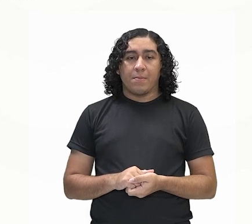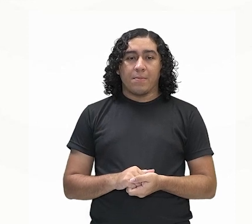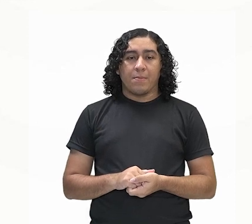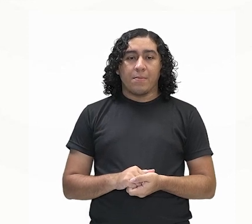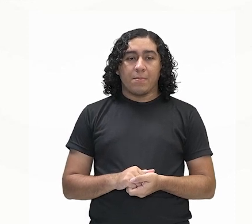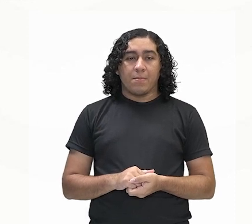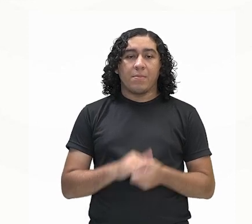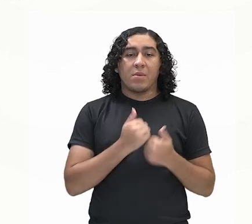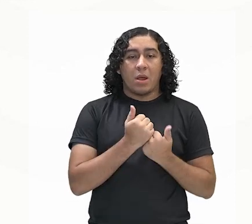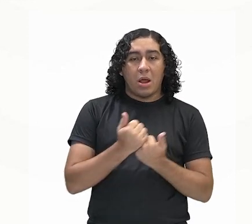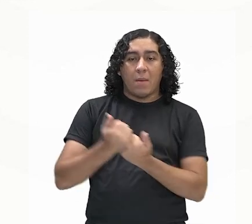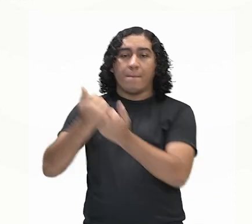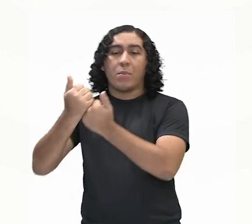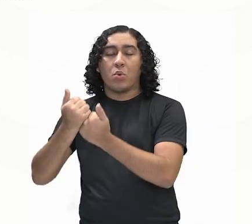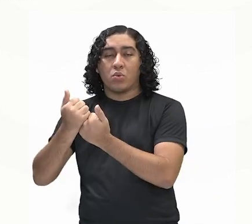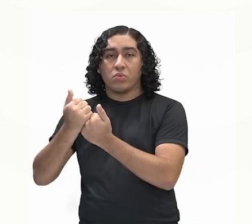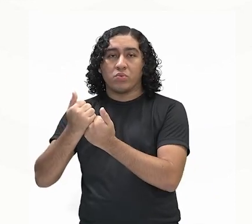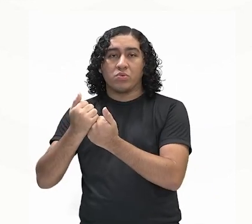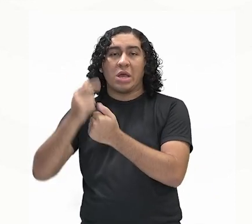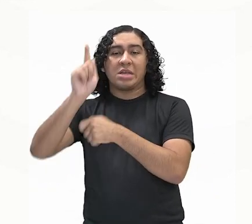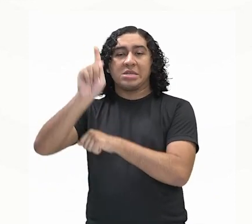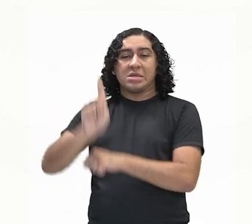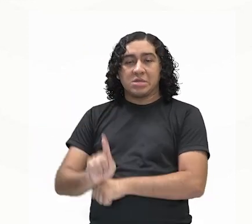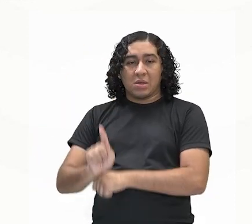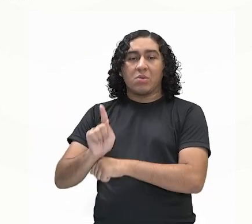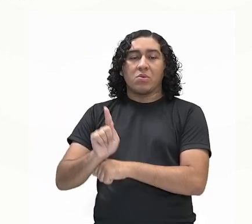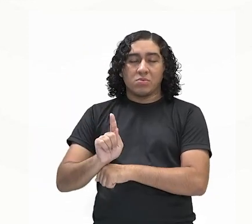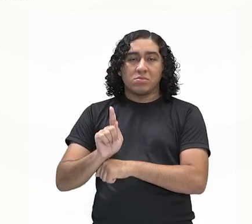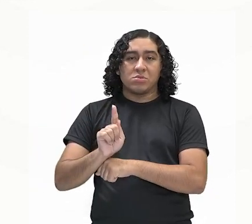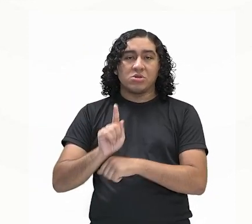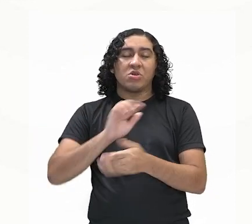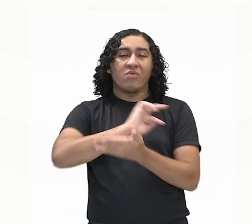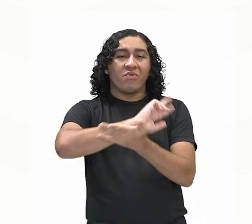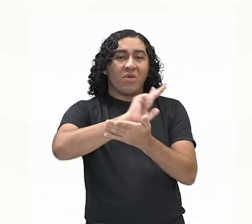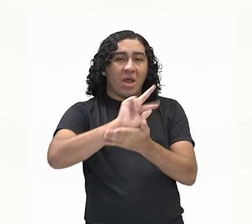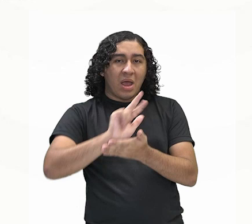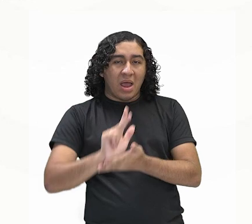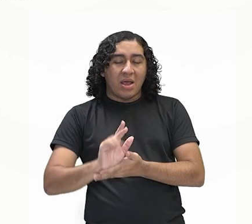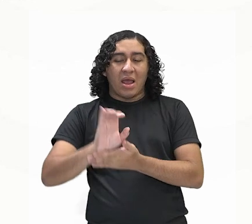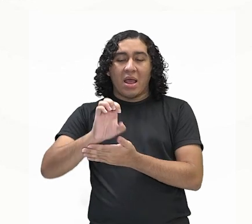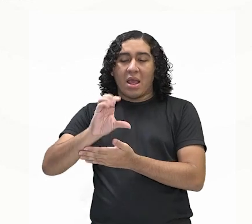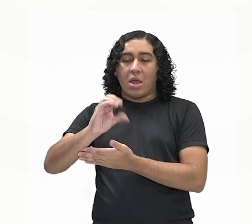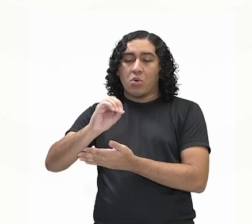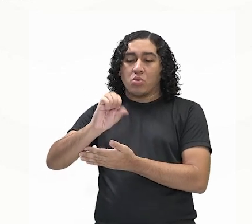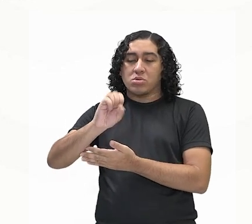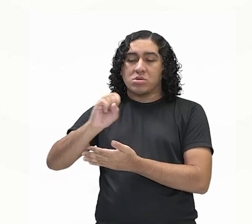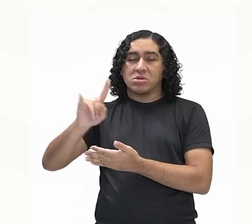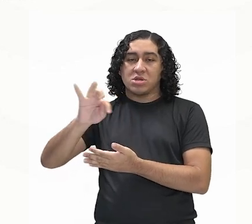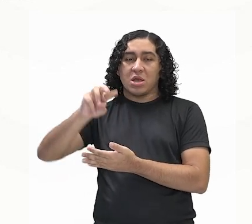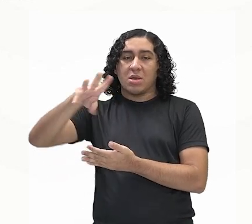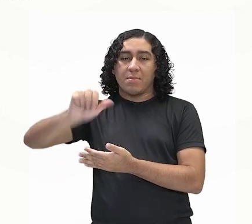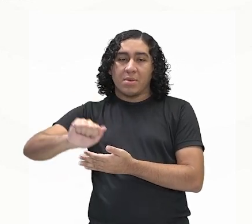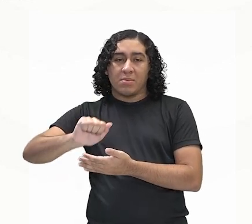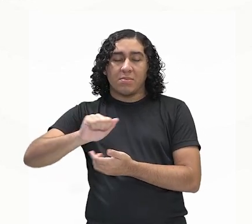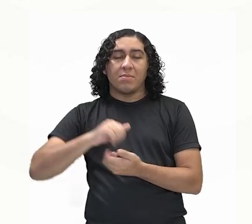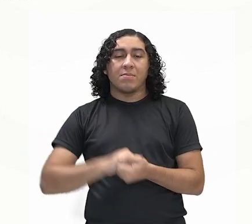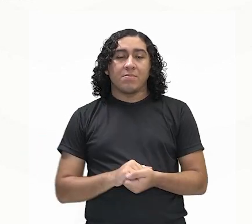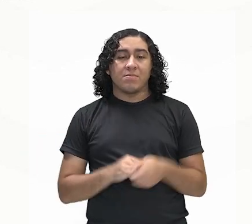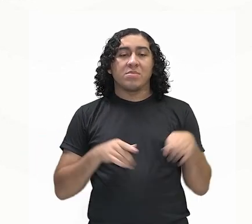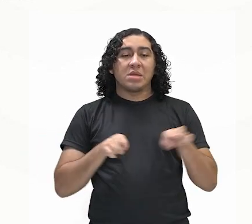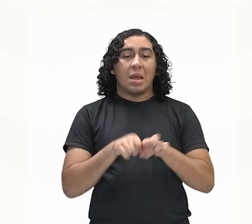e auxiliar nas gestões dos ecossistemas, tanto marinhos e terrestres, e incentivar ali uma